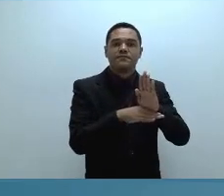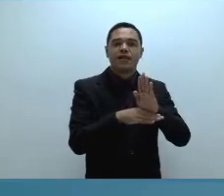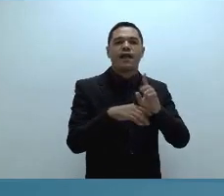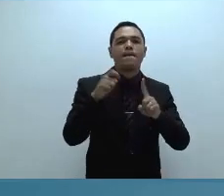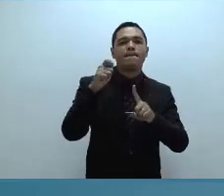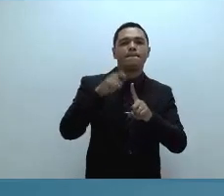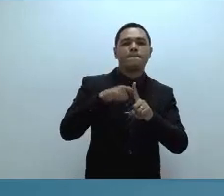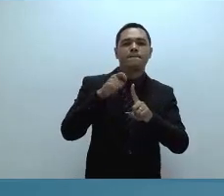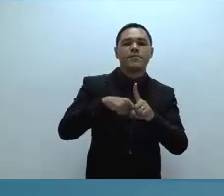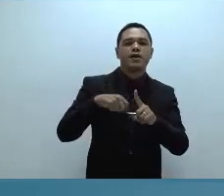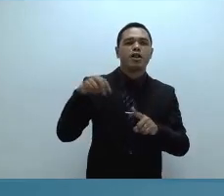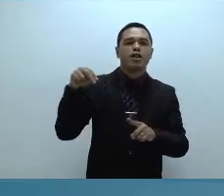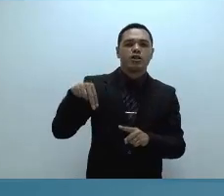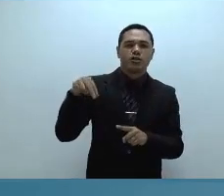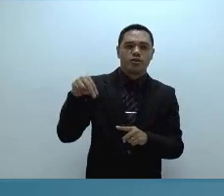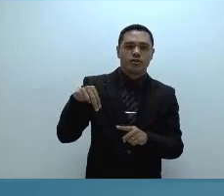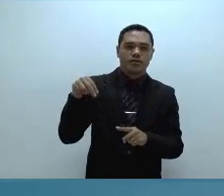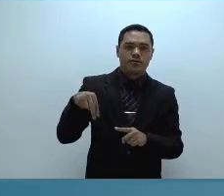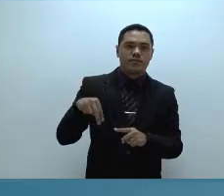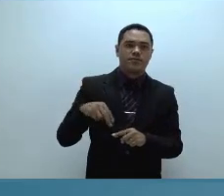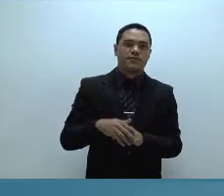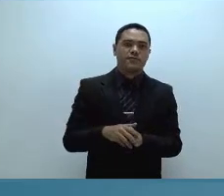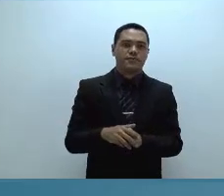de novembro.